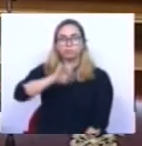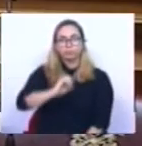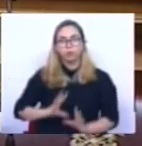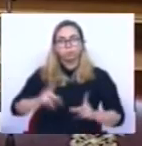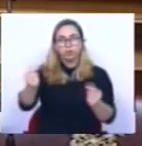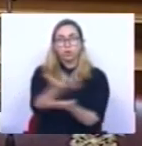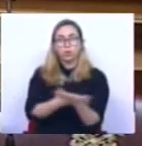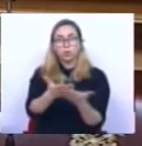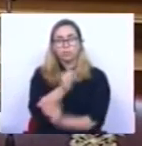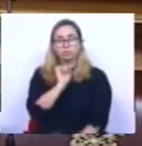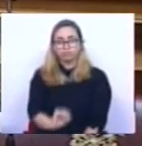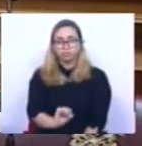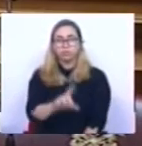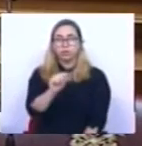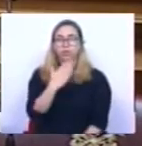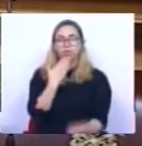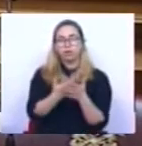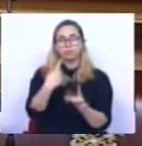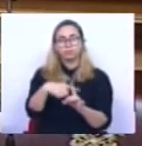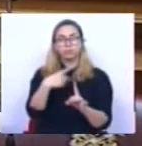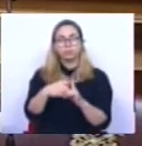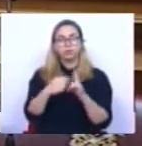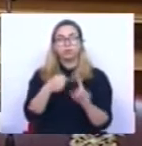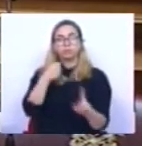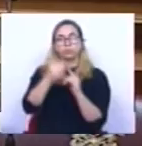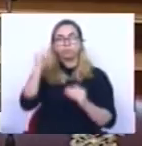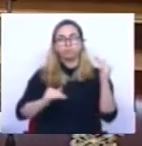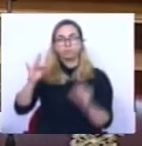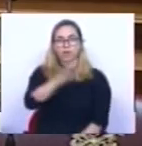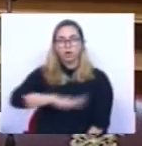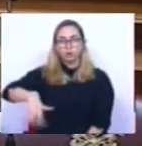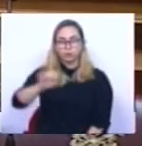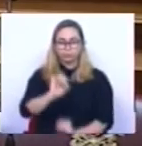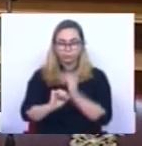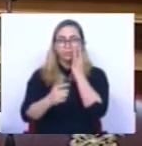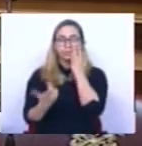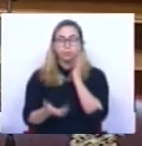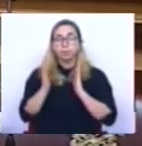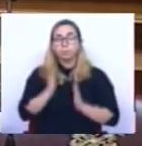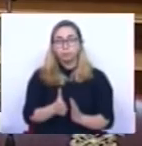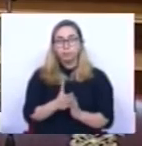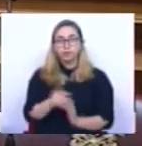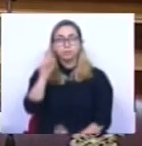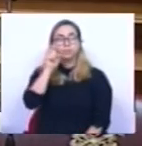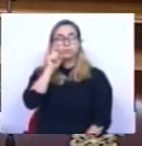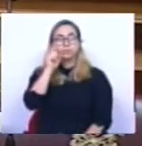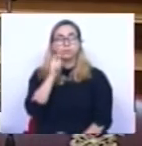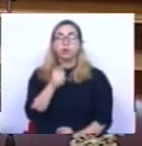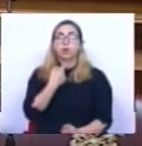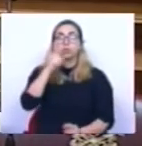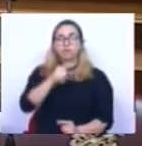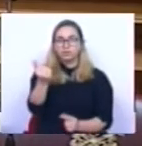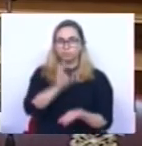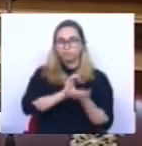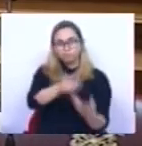economia local e contribuindo para esbater as assimetrias regionais. Para isso, é necessário garantir o reequilíbrio